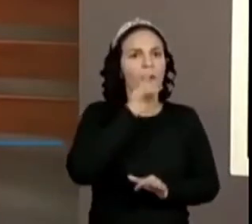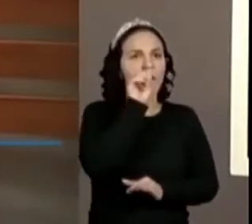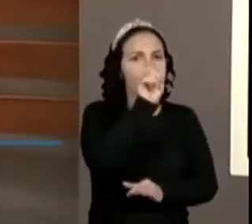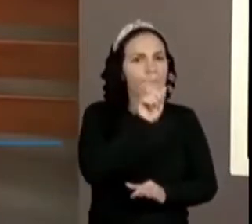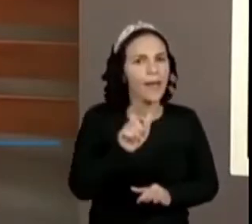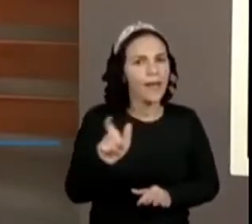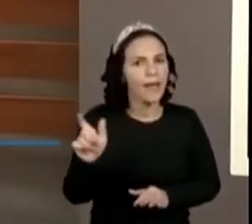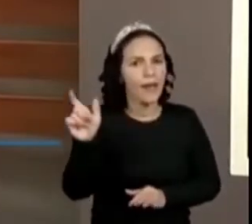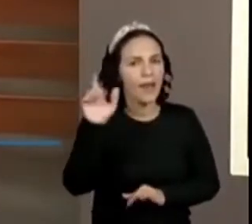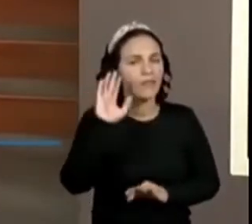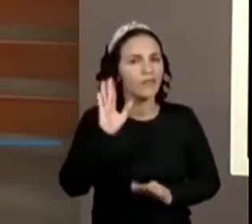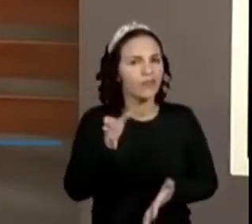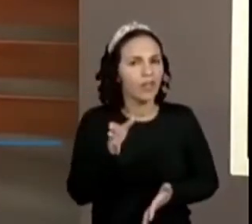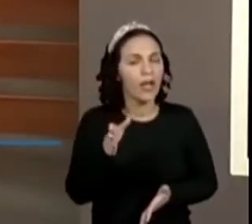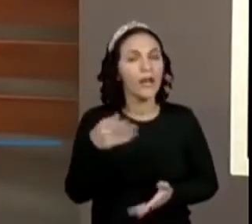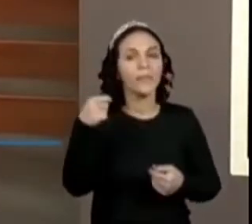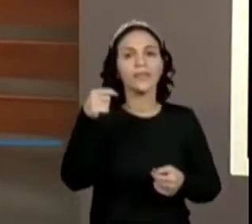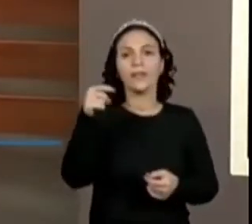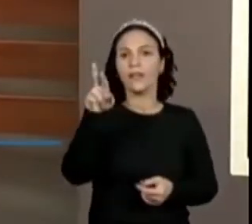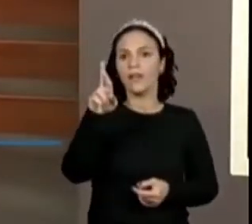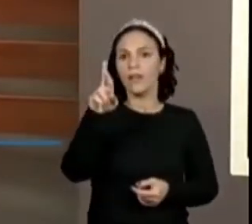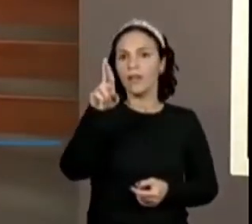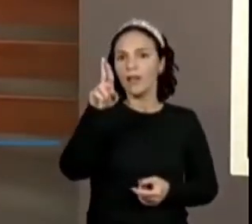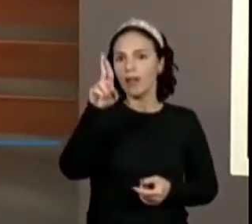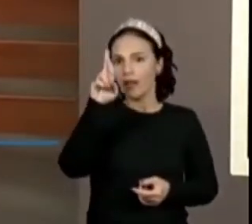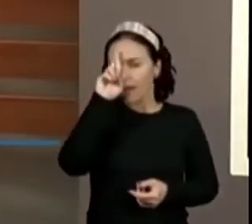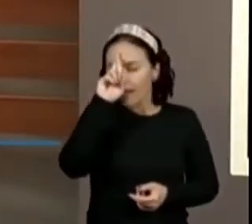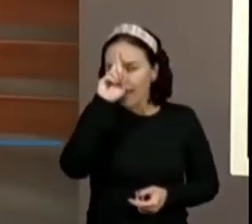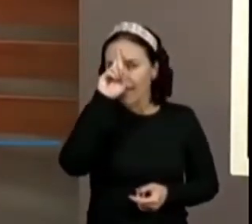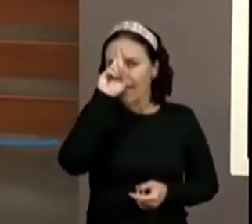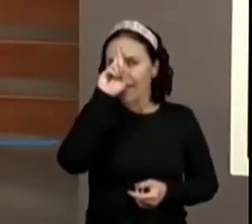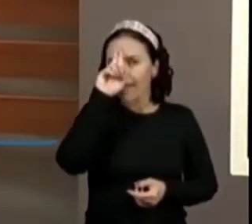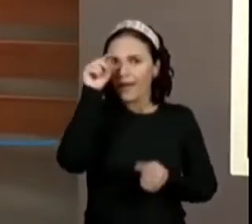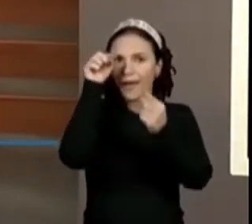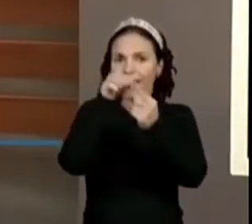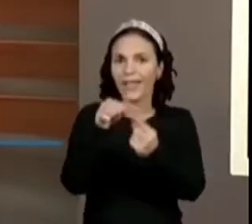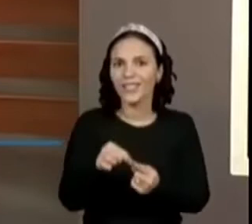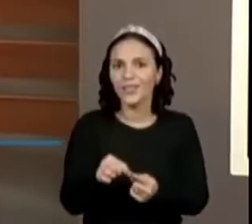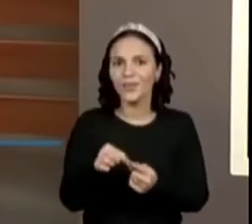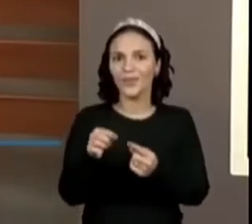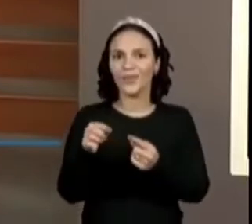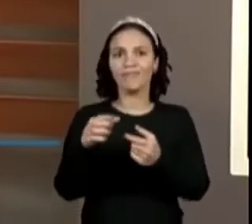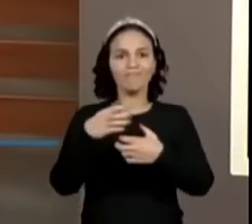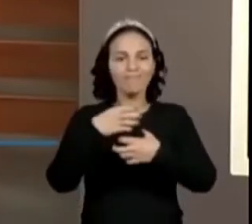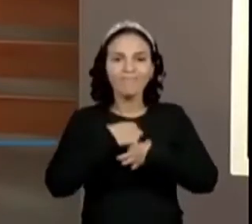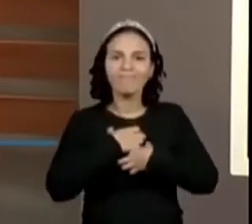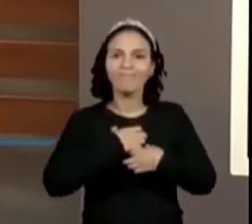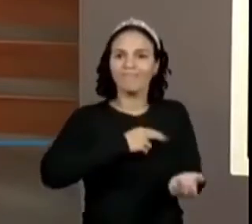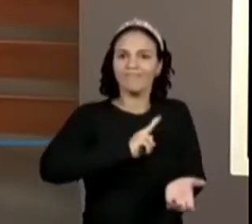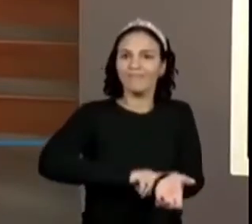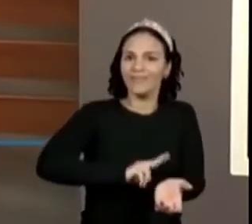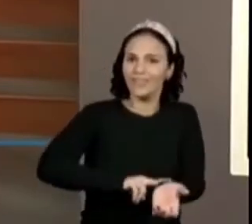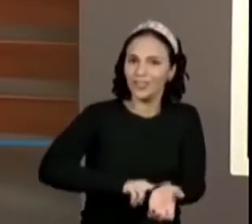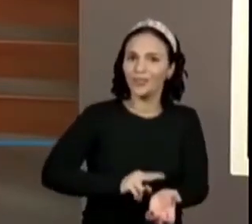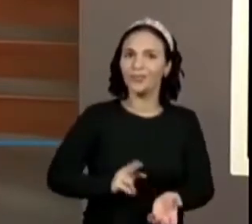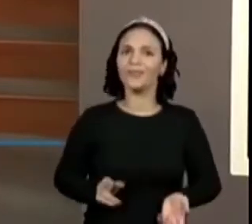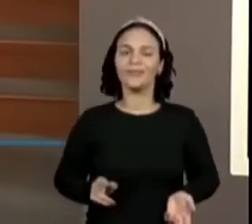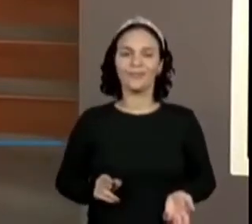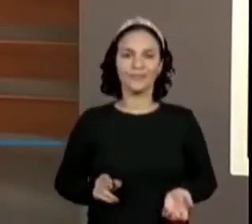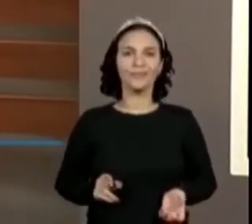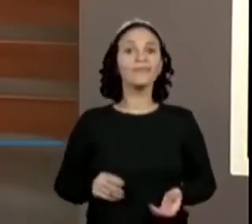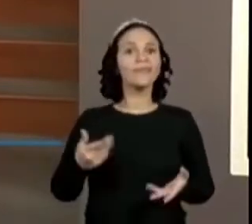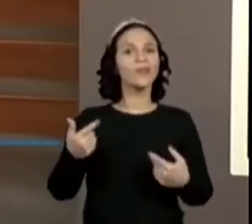está escrito meio-dia, então eu preciso dar ritmo, meio-dia. E a parlenda tem essa rima, tem um ritmo. Olha só, professora Fran, eu já